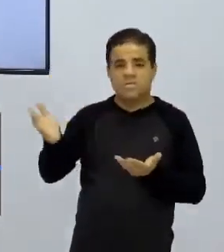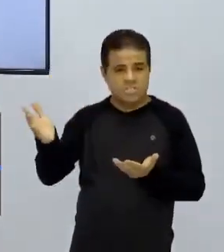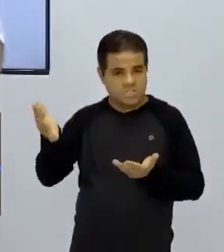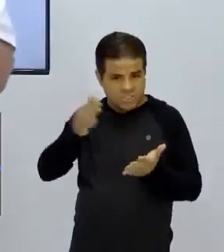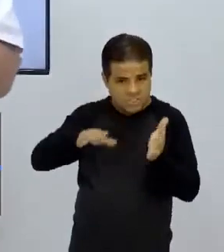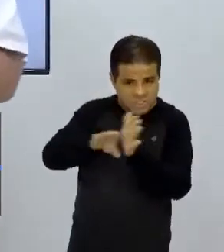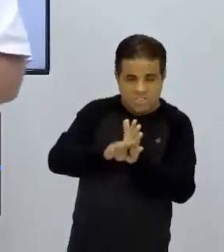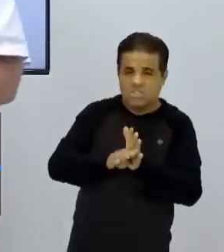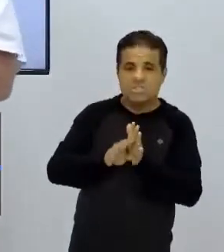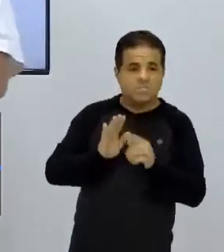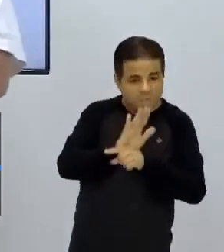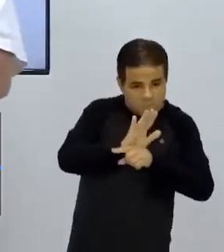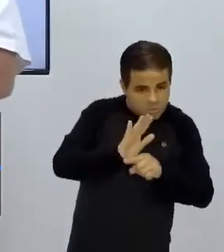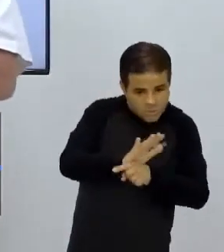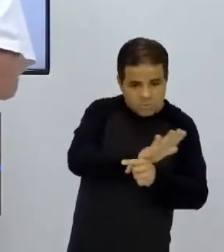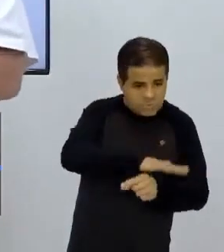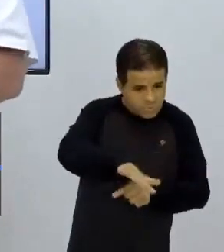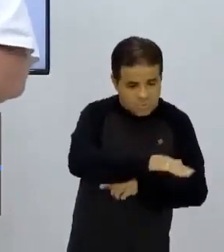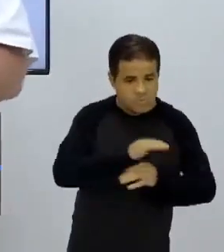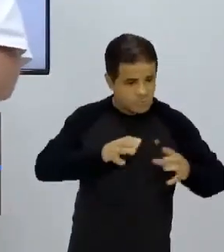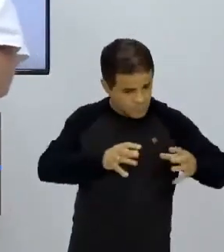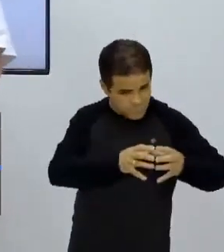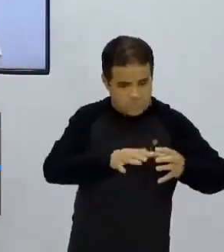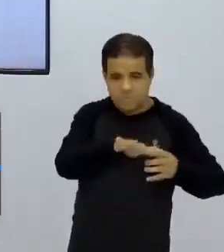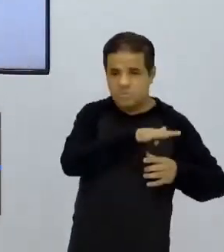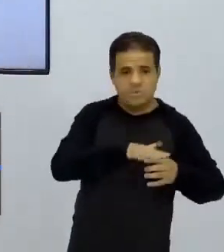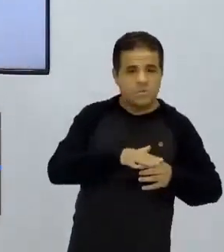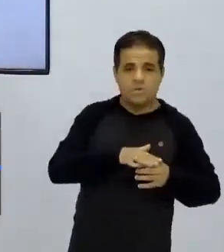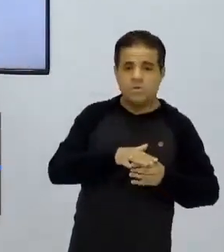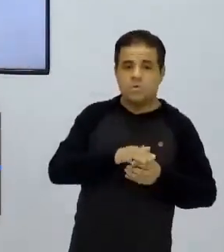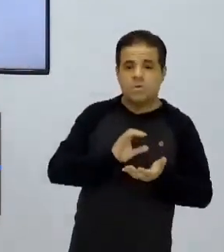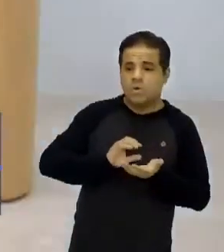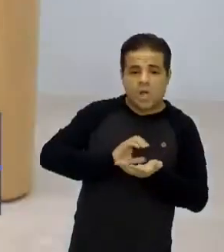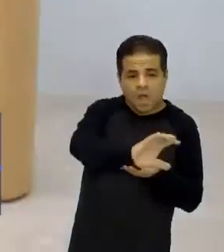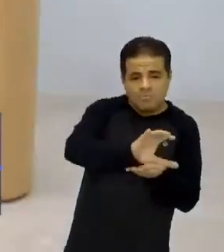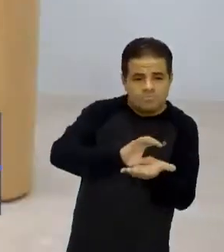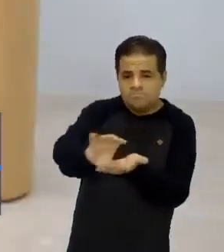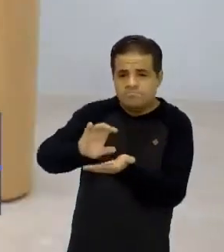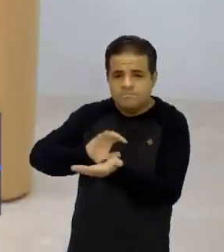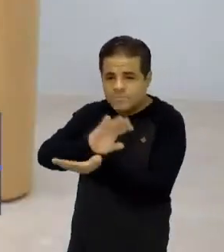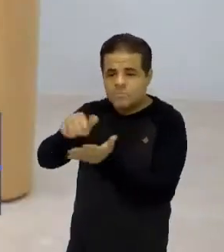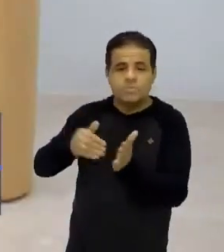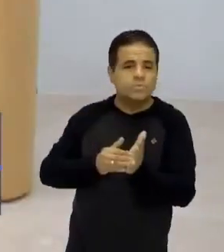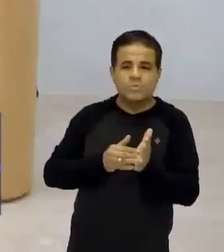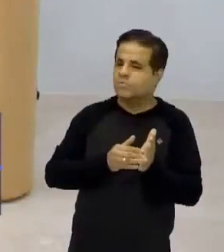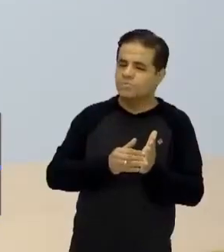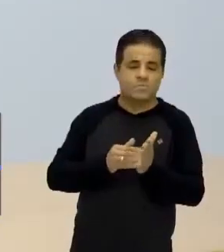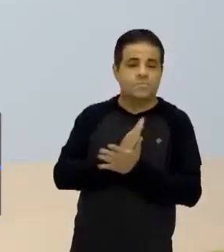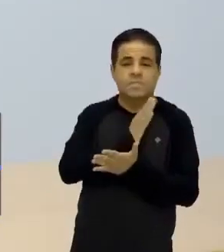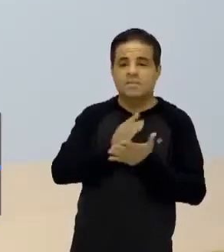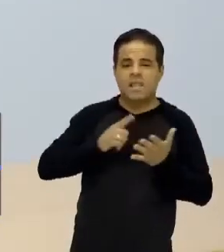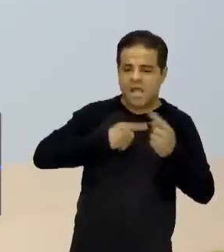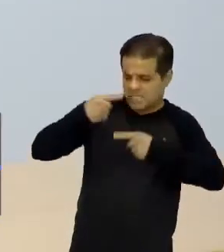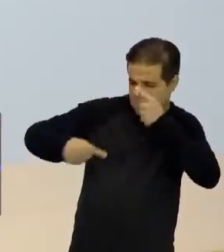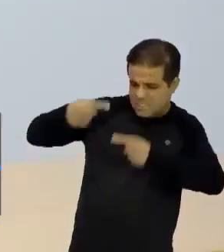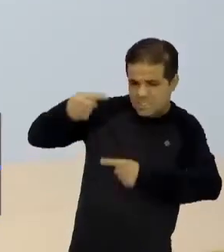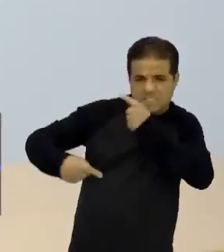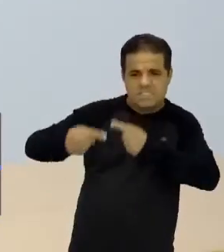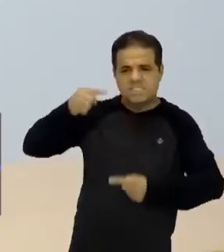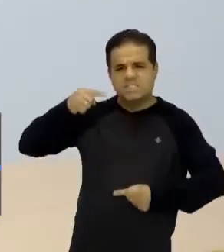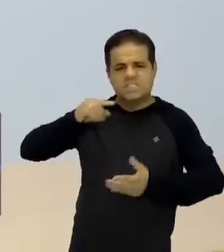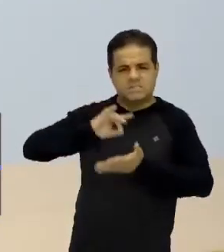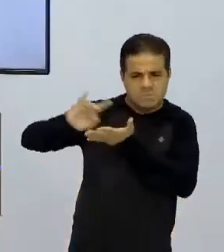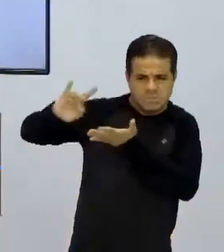vem aí lá uma ajuda humanitária, muitas vezes não é passado para todo o povo, porque há as inimizades, há